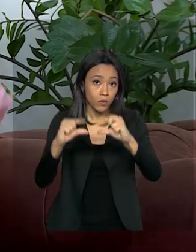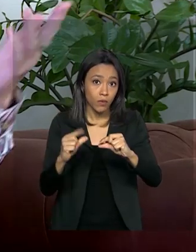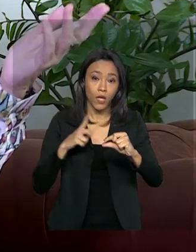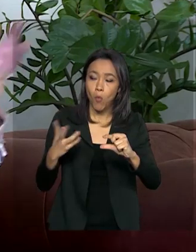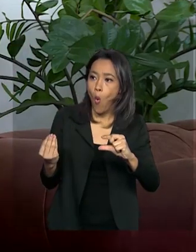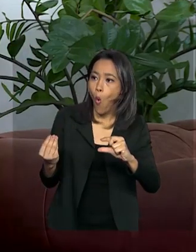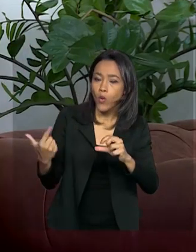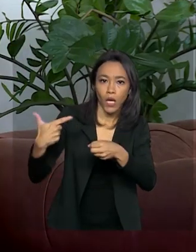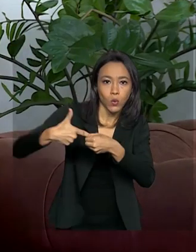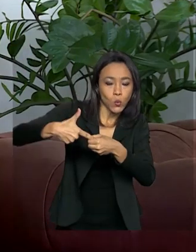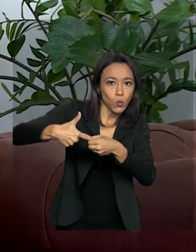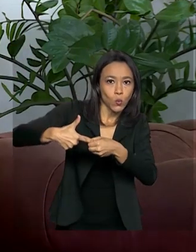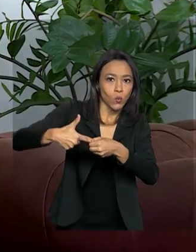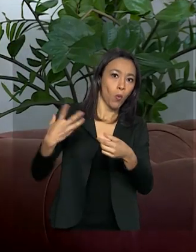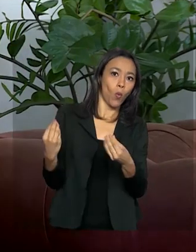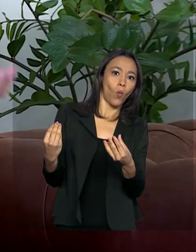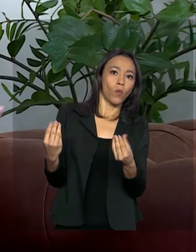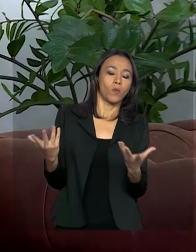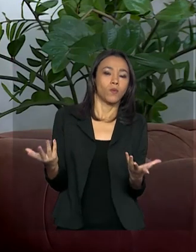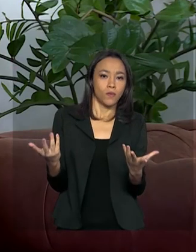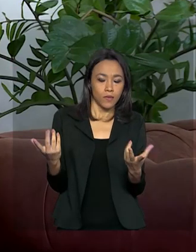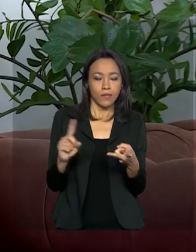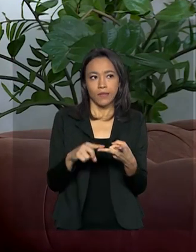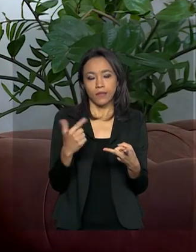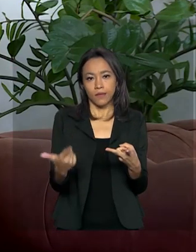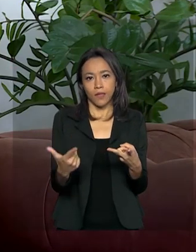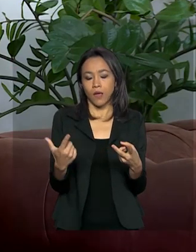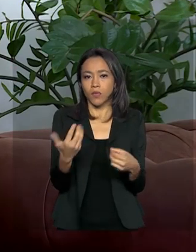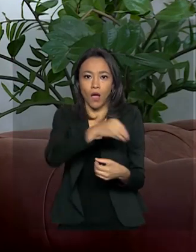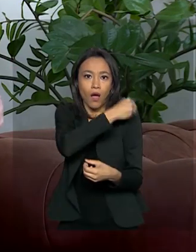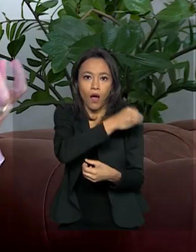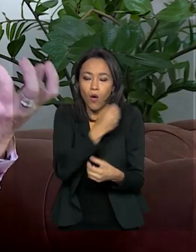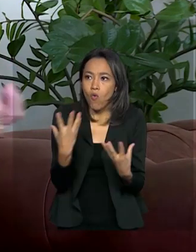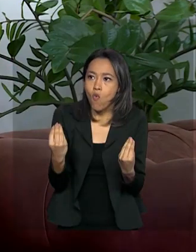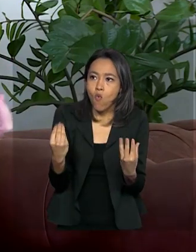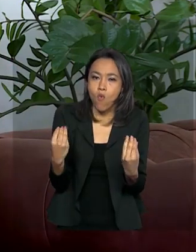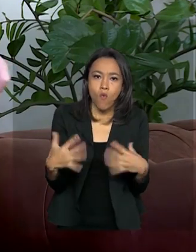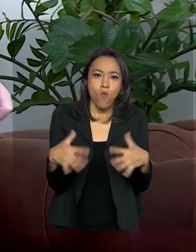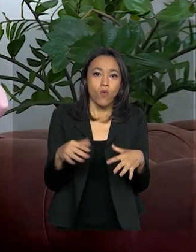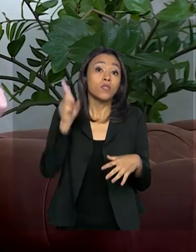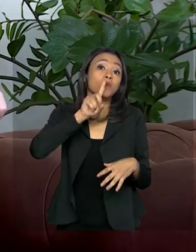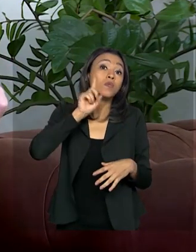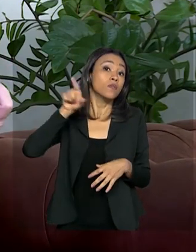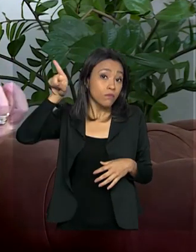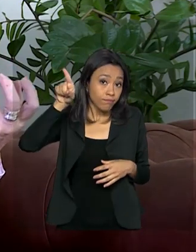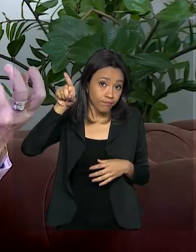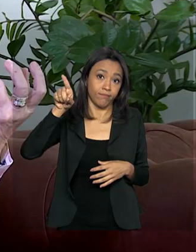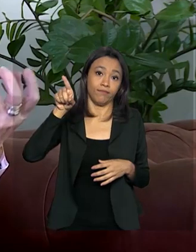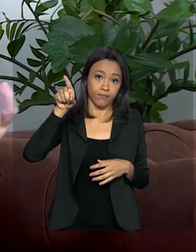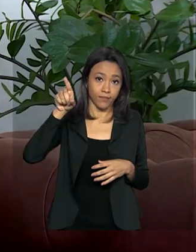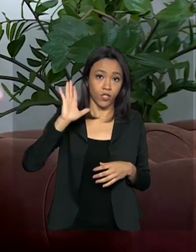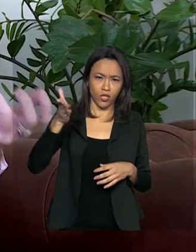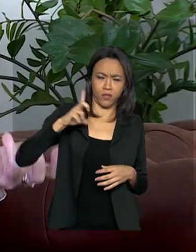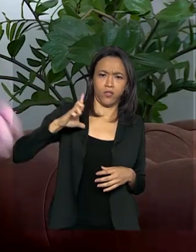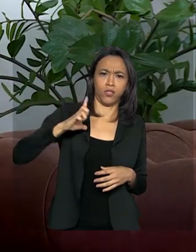excesso de gasolina e no mundo nós temos excesso de etanol por que já vinha estados unidos já tinha